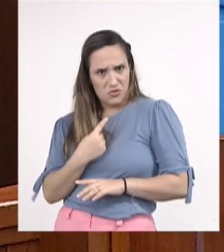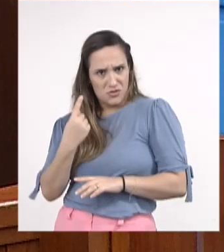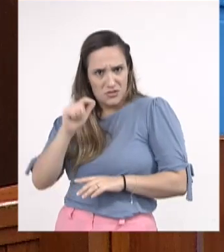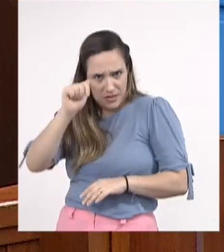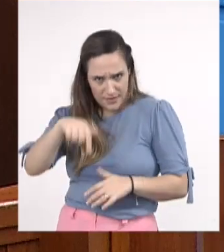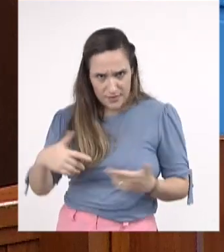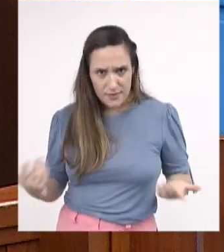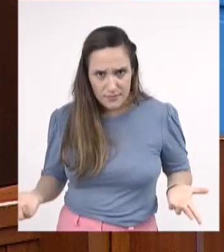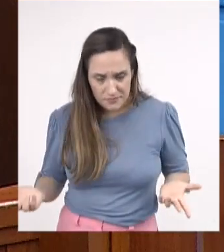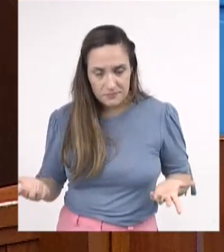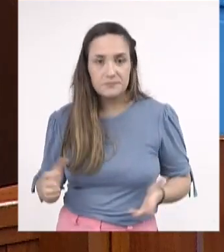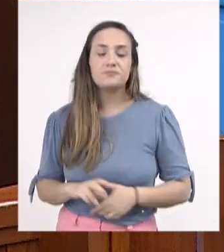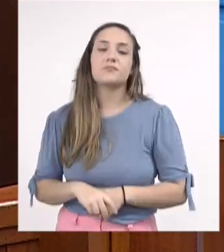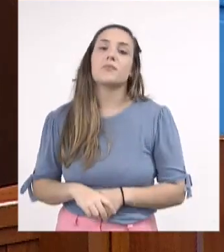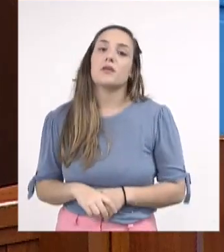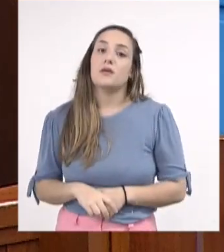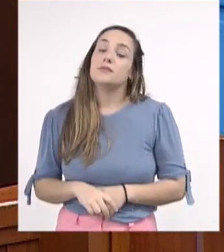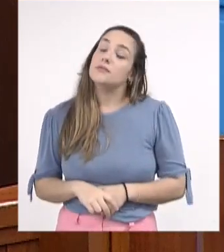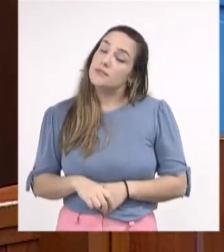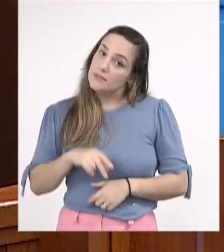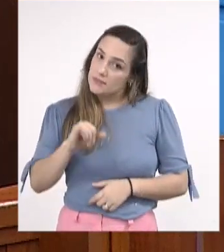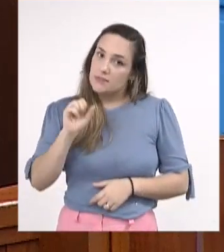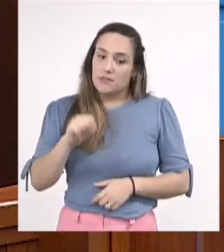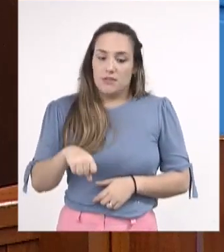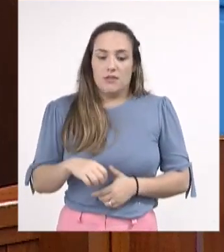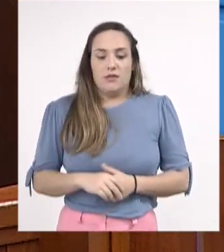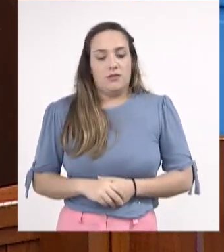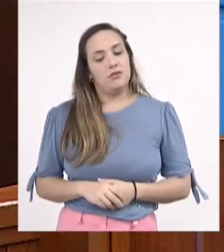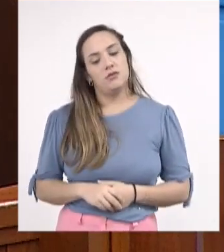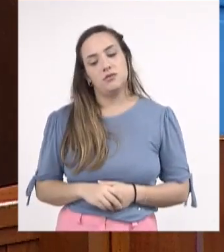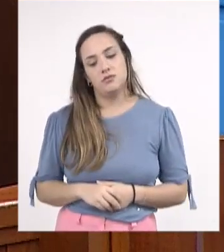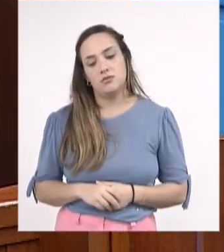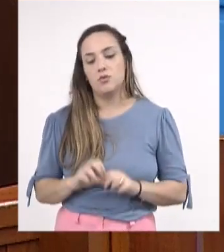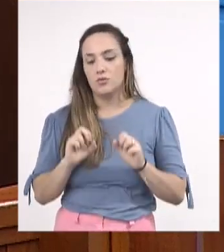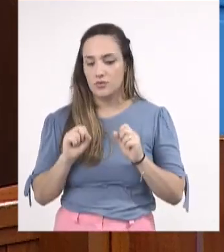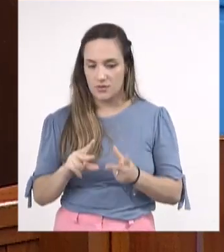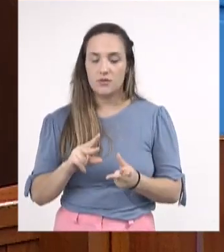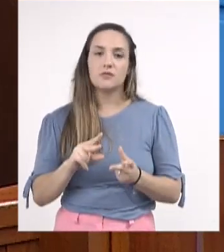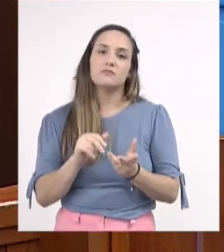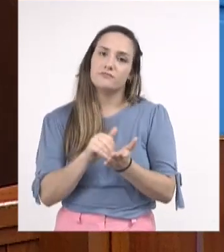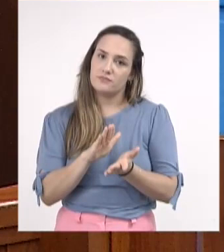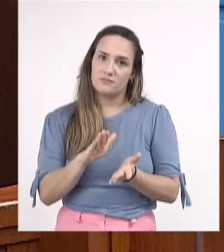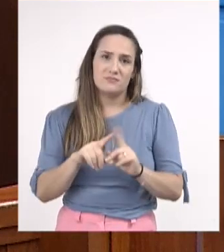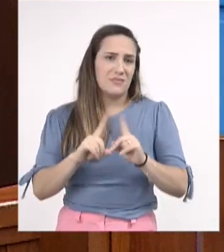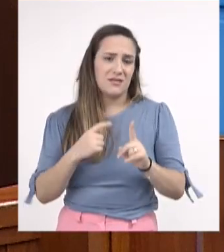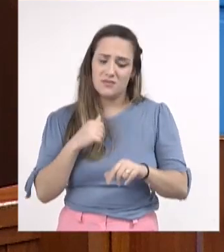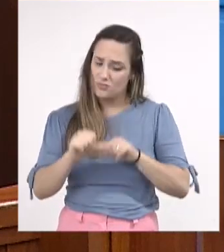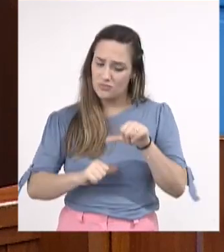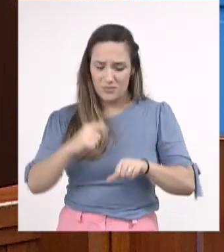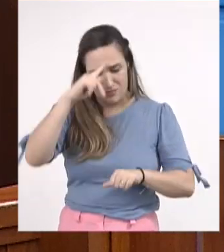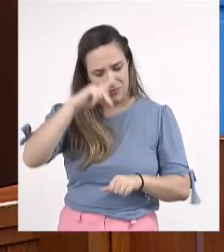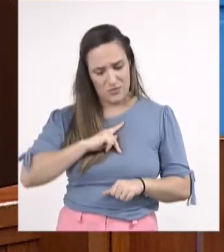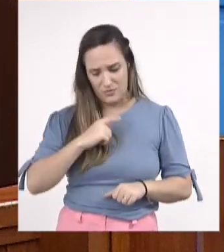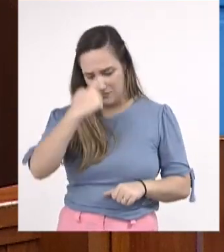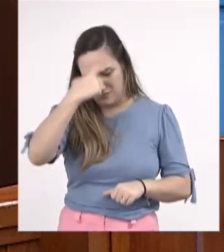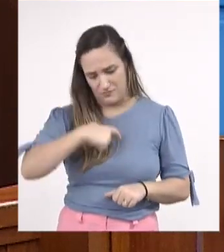casa se for por isso que se esforcem para me caçar porque eu não vou mudar